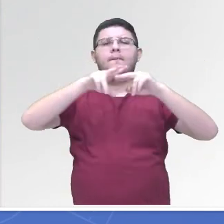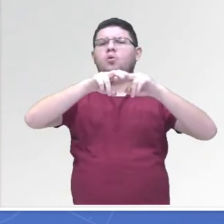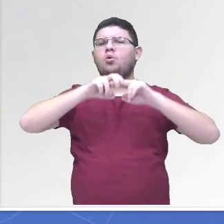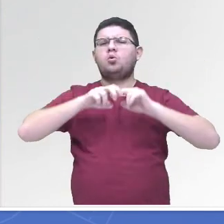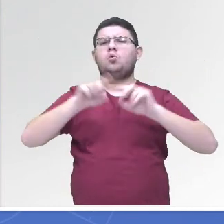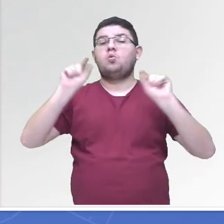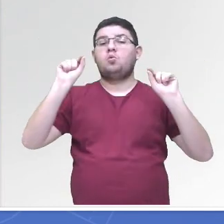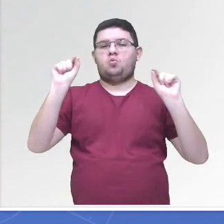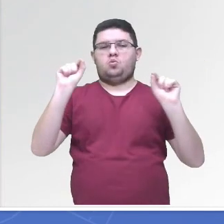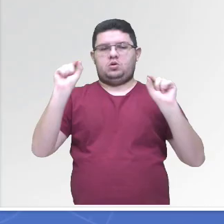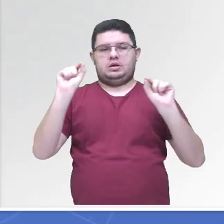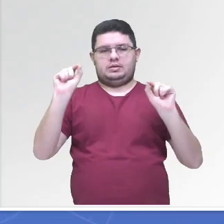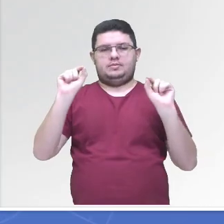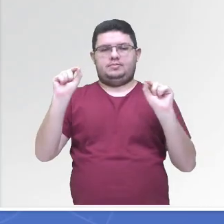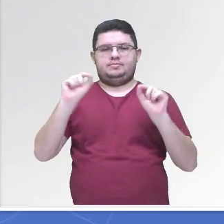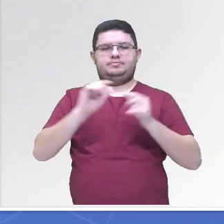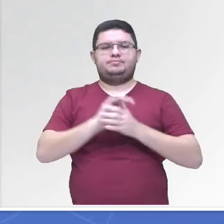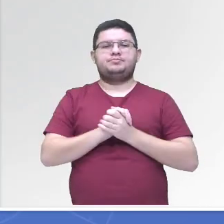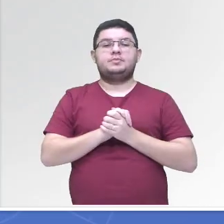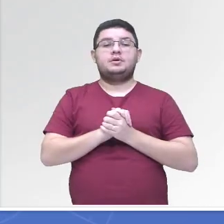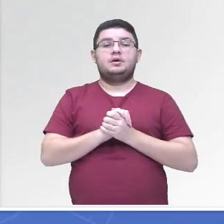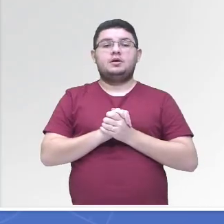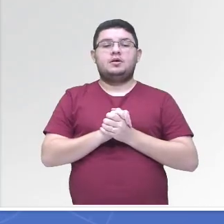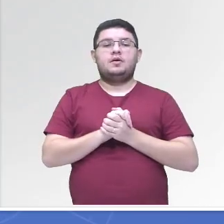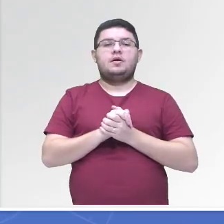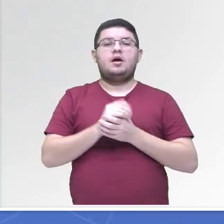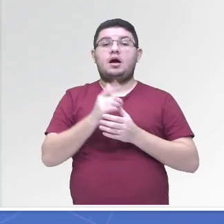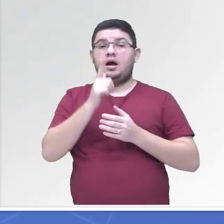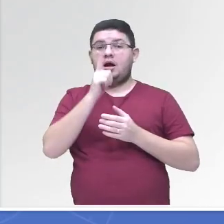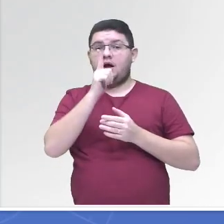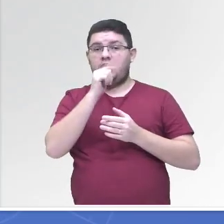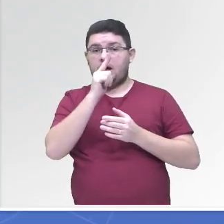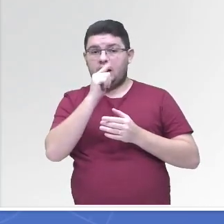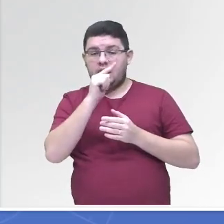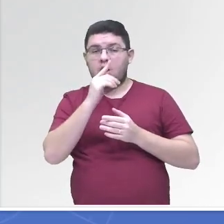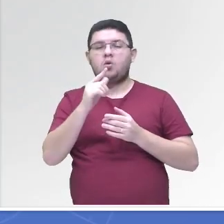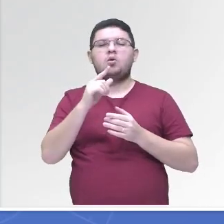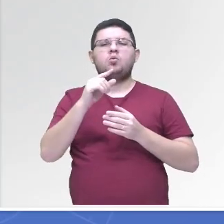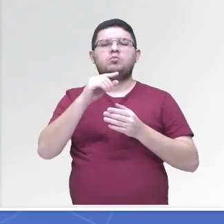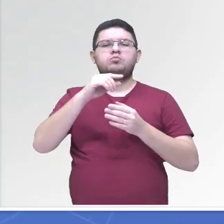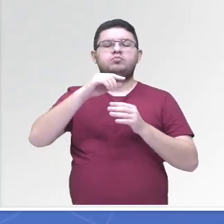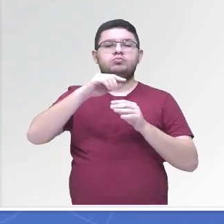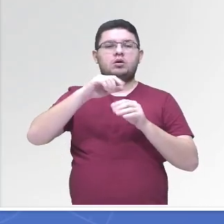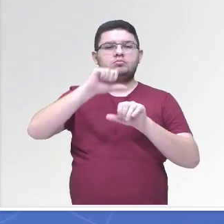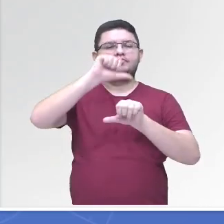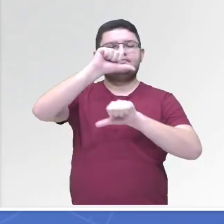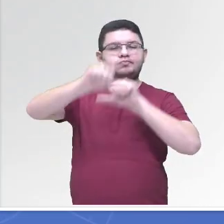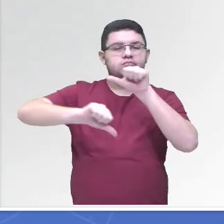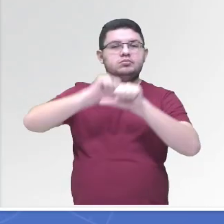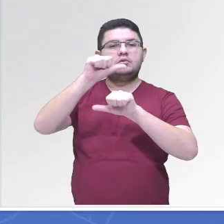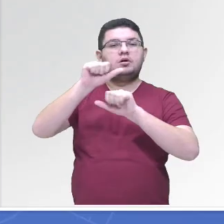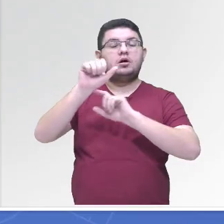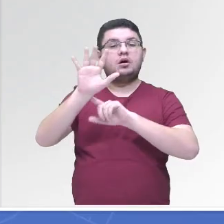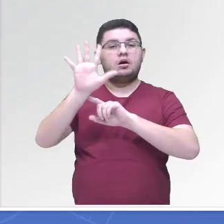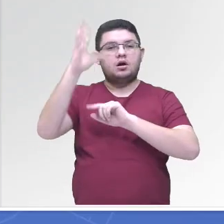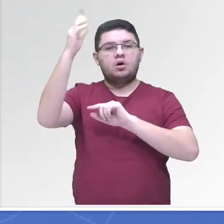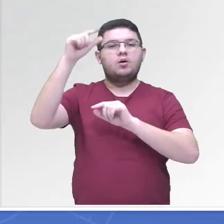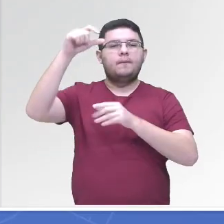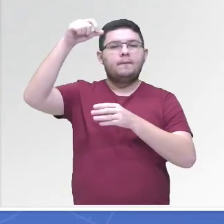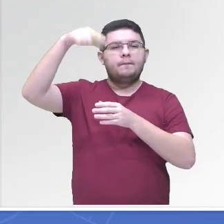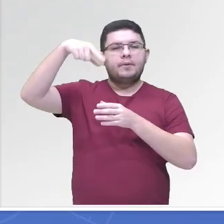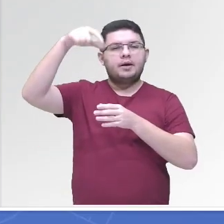à transformação do vapor de água em pequenas gotículas. Lembra que eu comentei, né, sobre essa